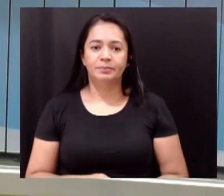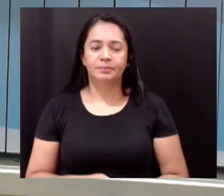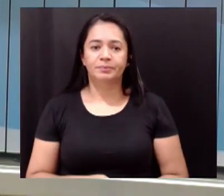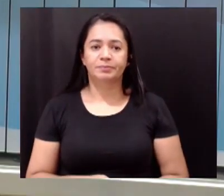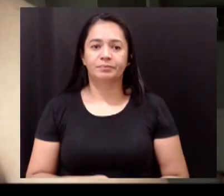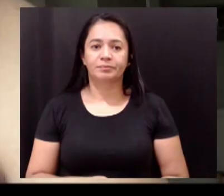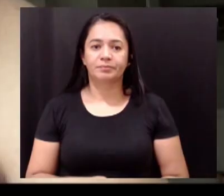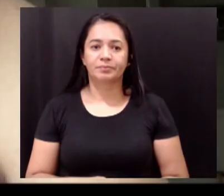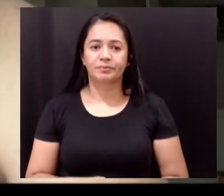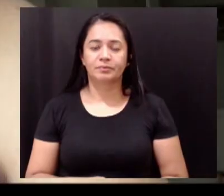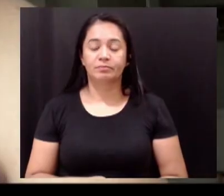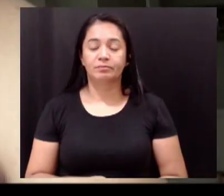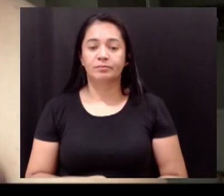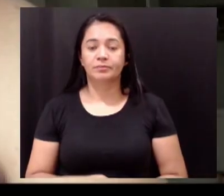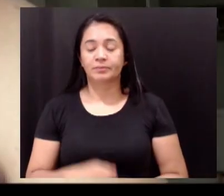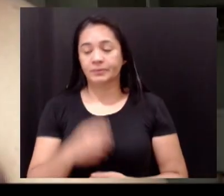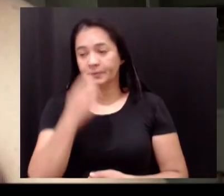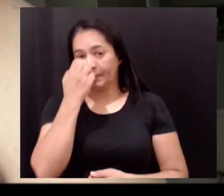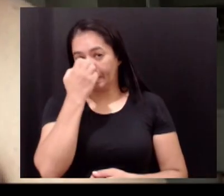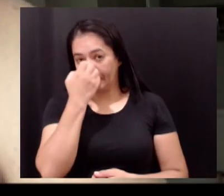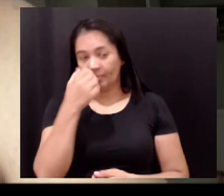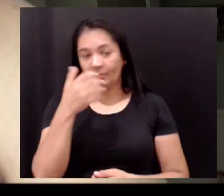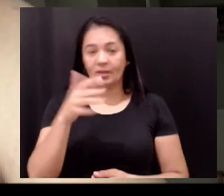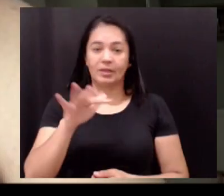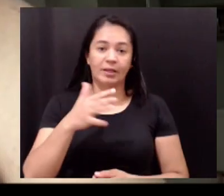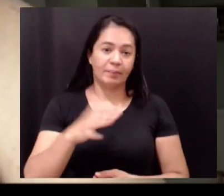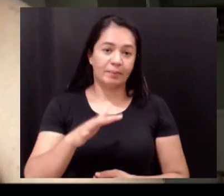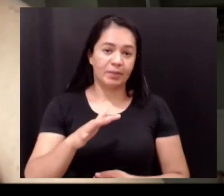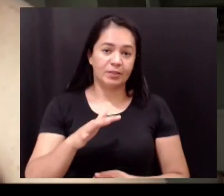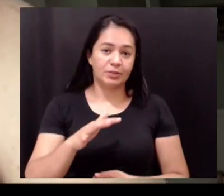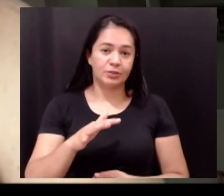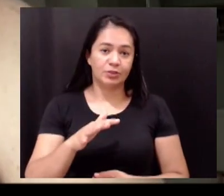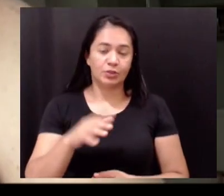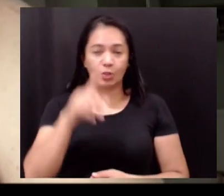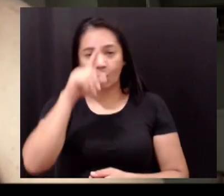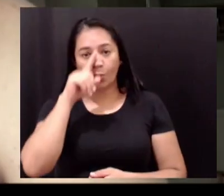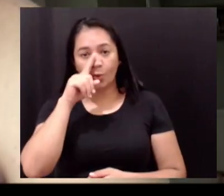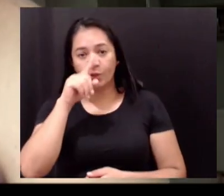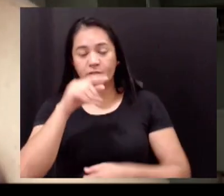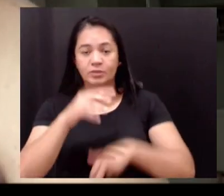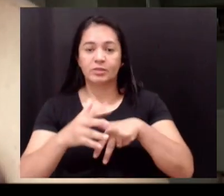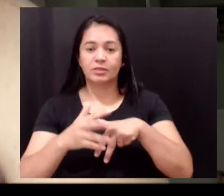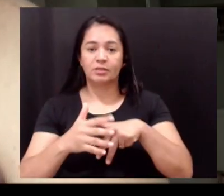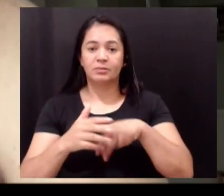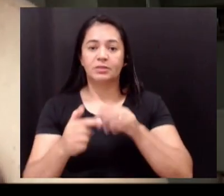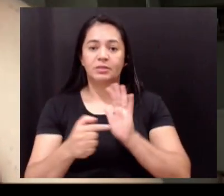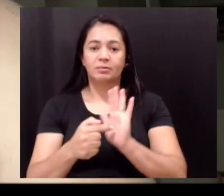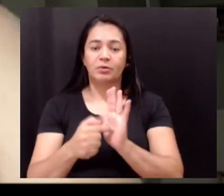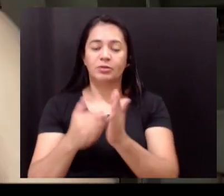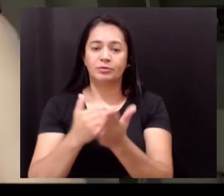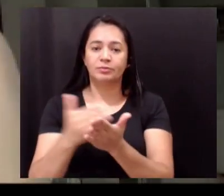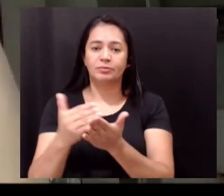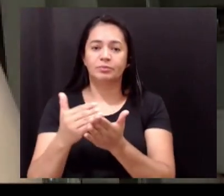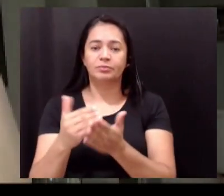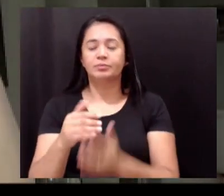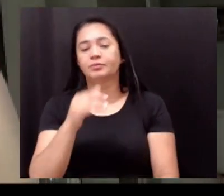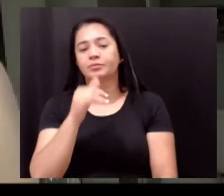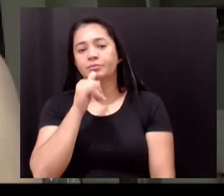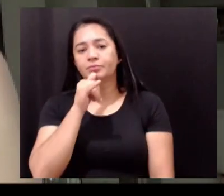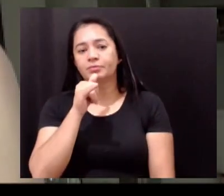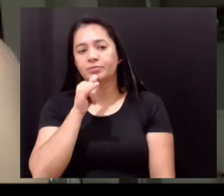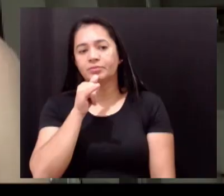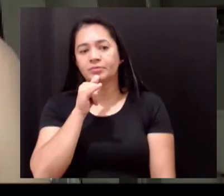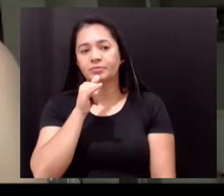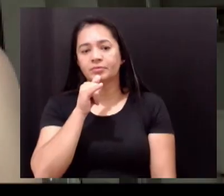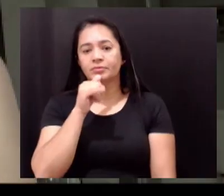Então, depende de qual o risco que essa paciente apresentava no início. Então, por exemplo, se eu fiz